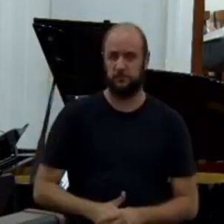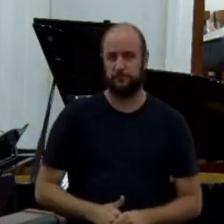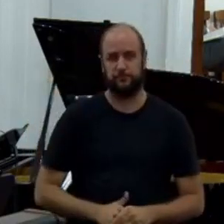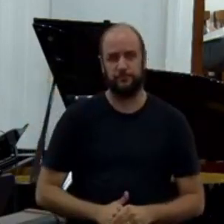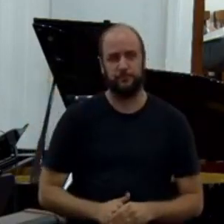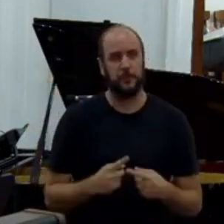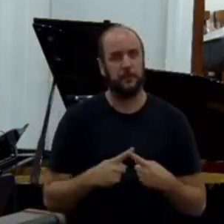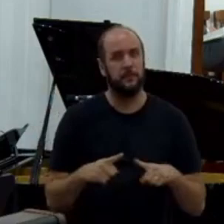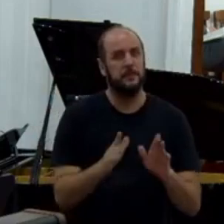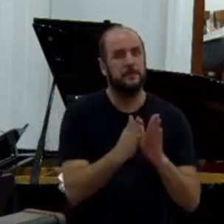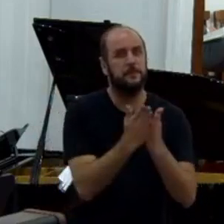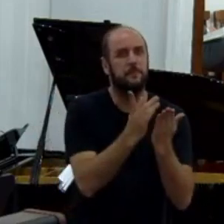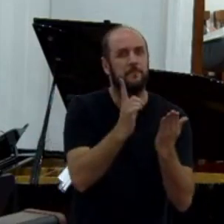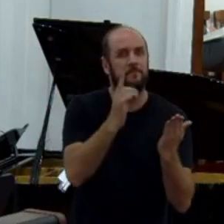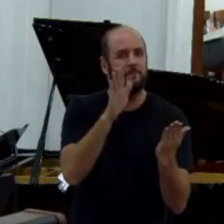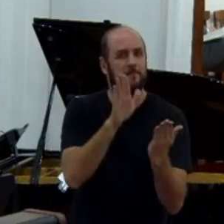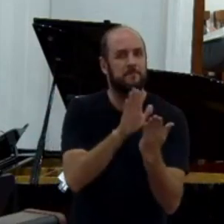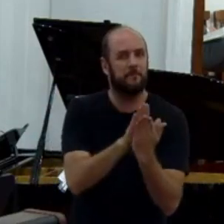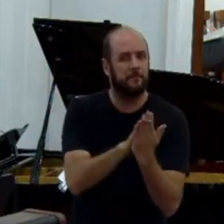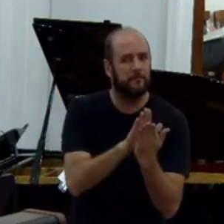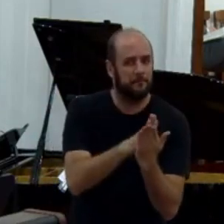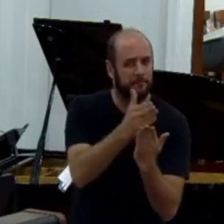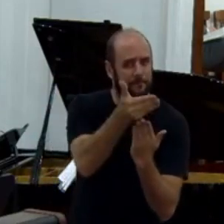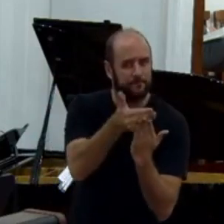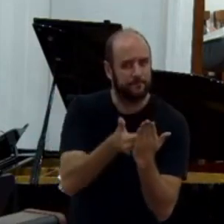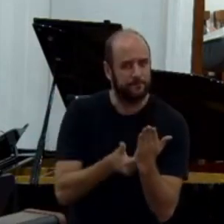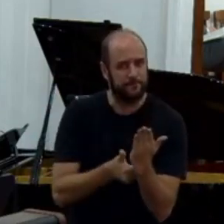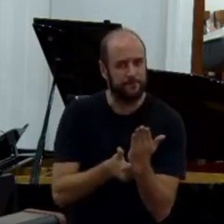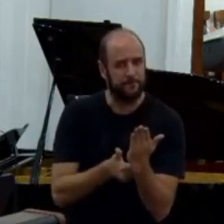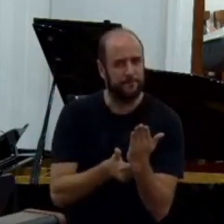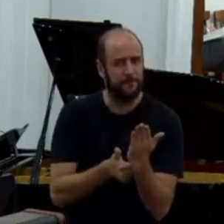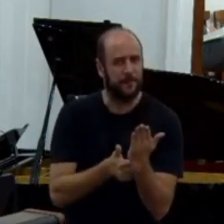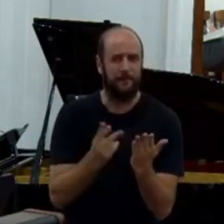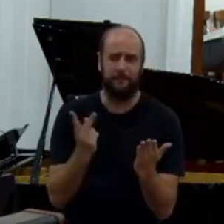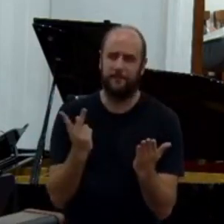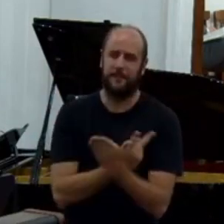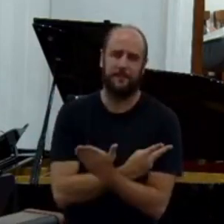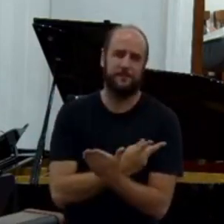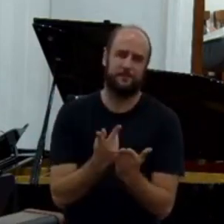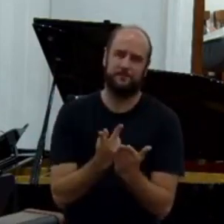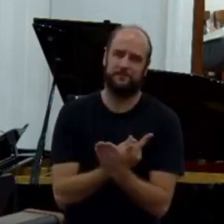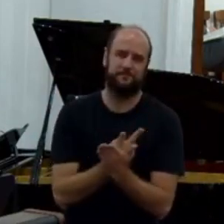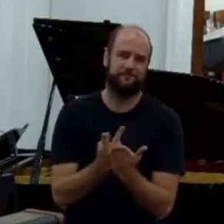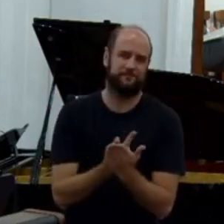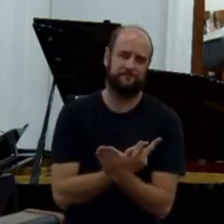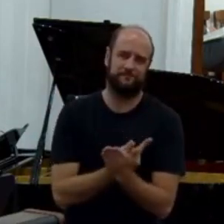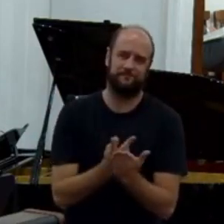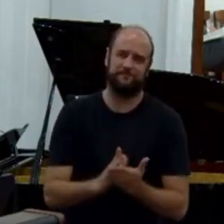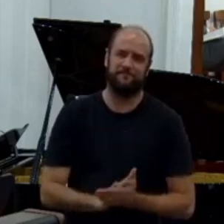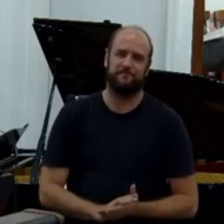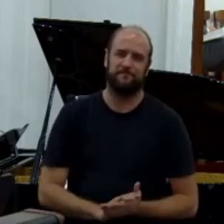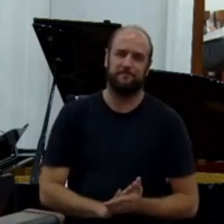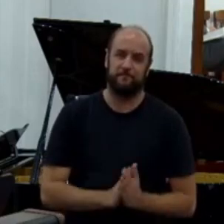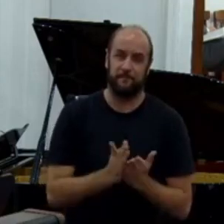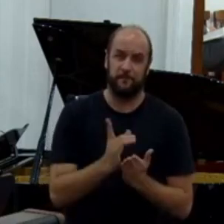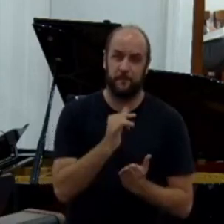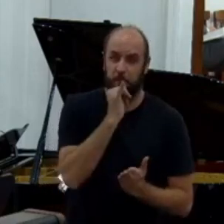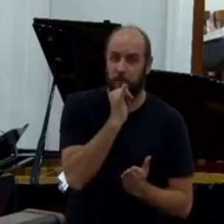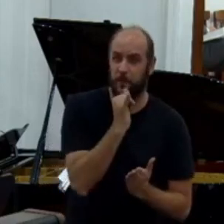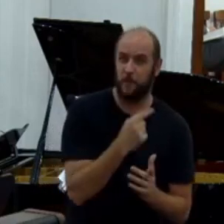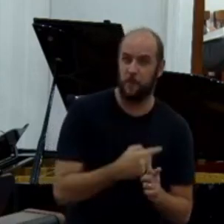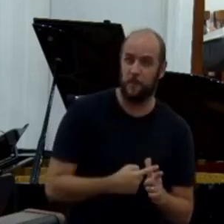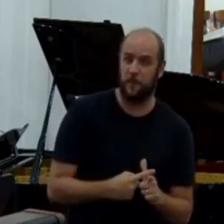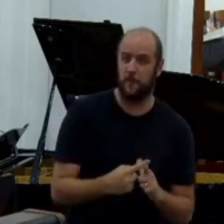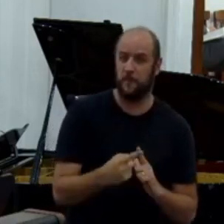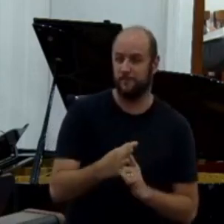Mas de acordo com a Bíblia, esta categorização está errada. A ira é um